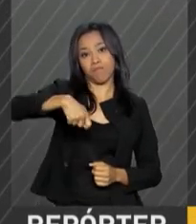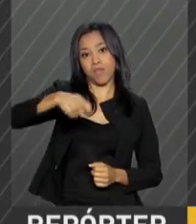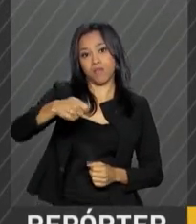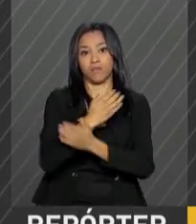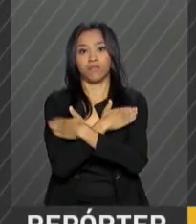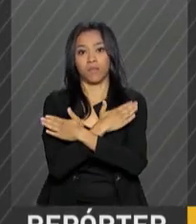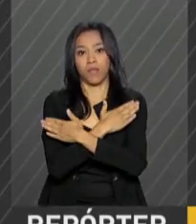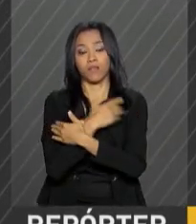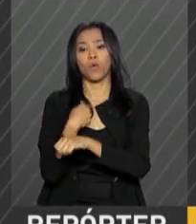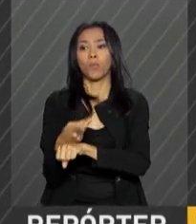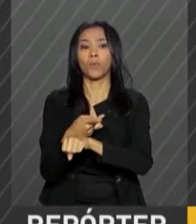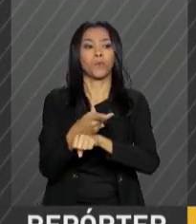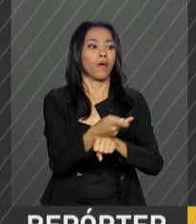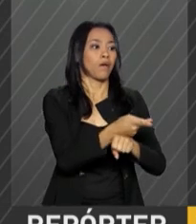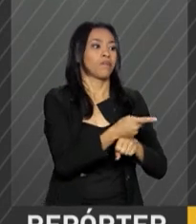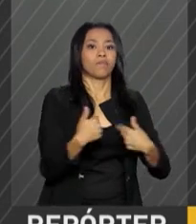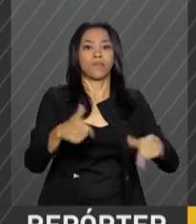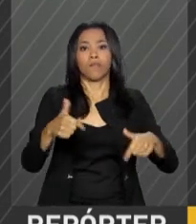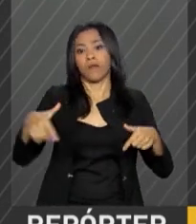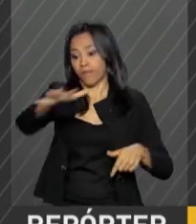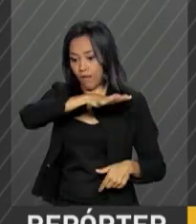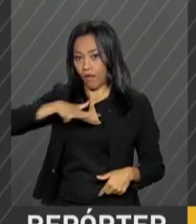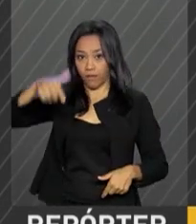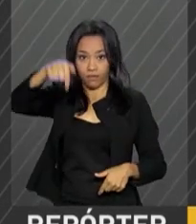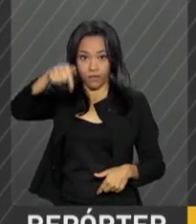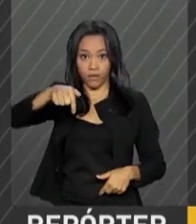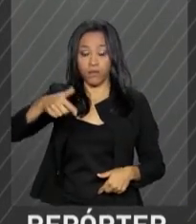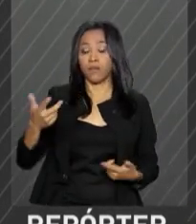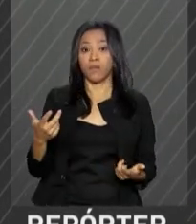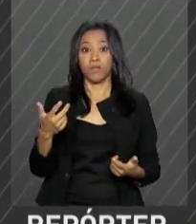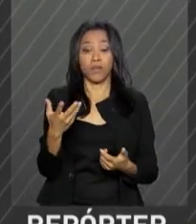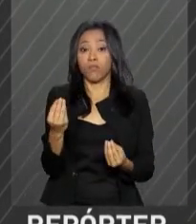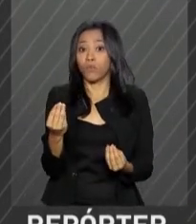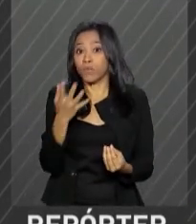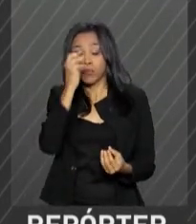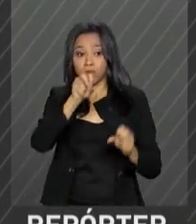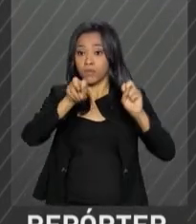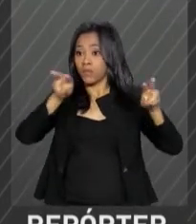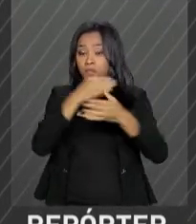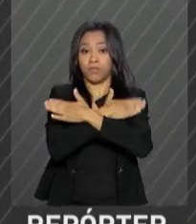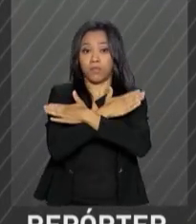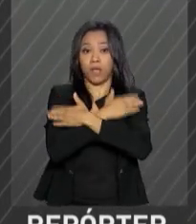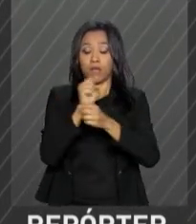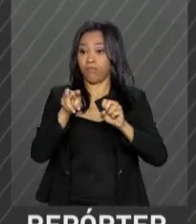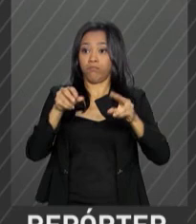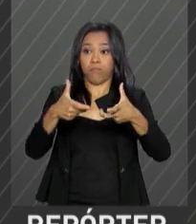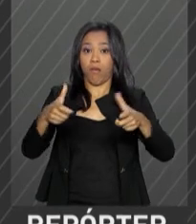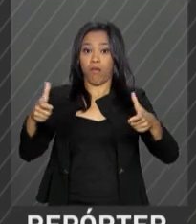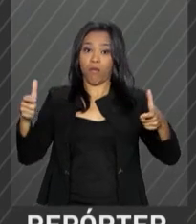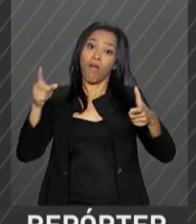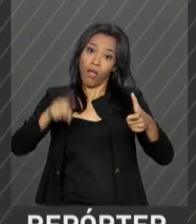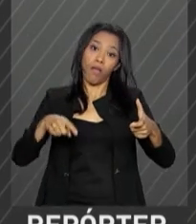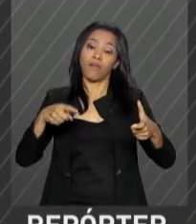Como eu falei, a procura pelo emprego é grande aqui na região. O desemprego é alto. Era uma realidade do estado